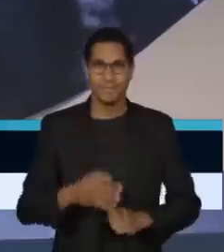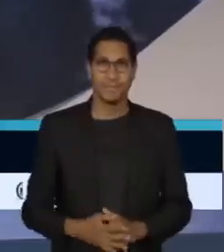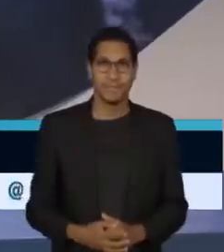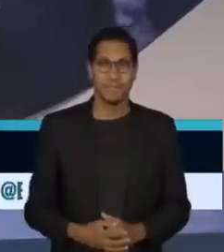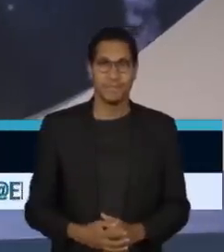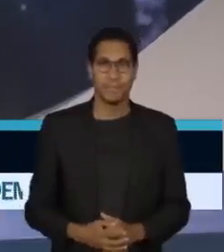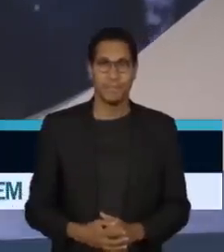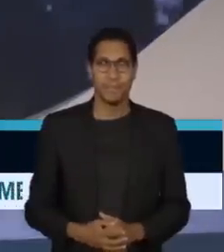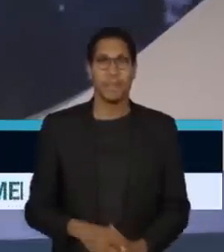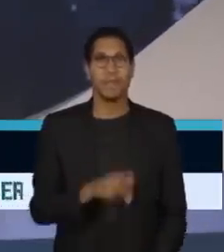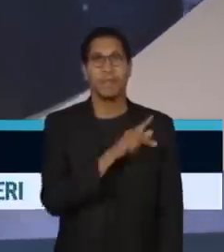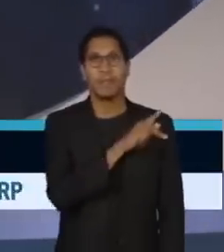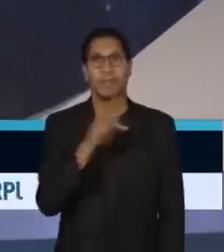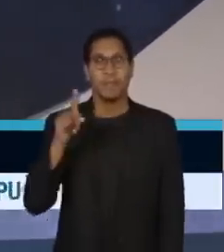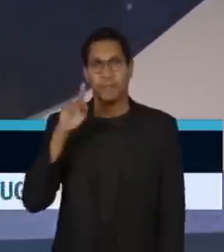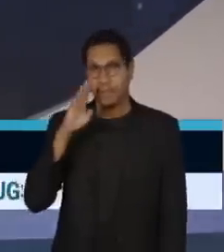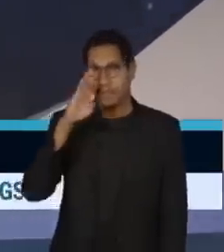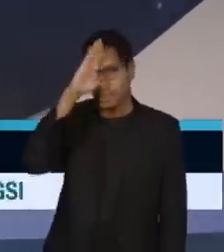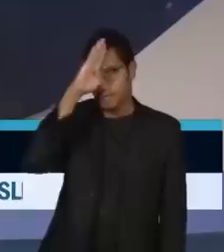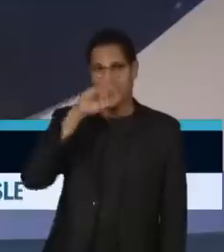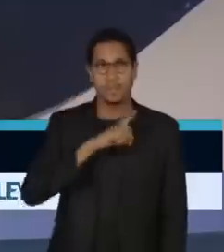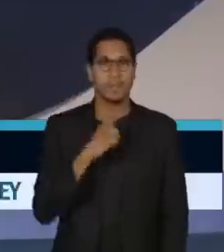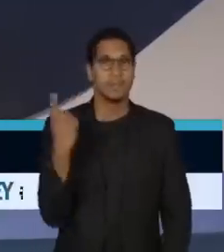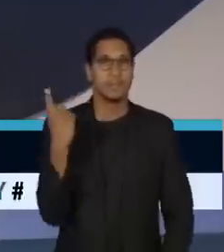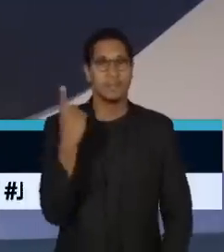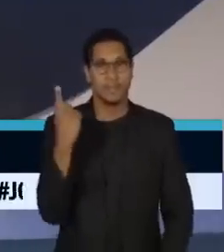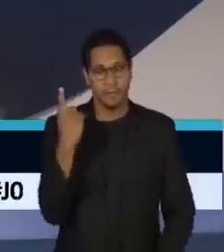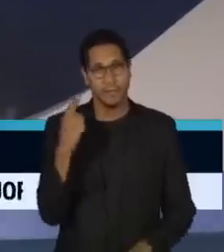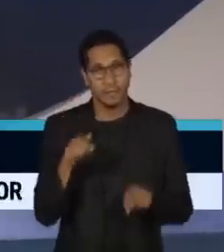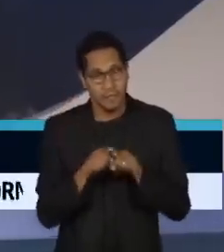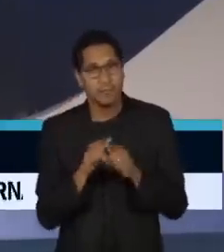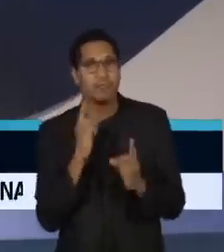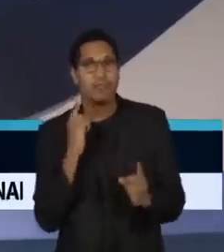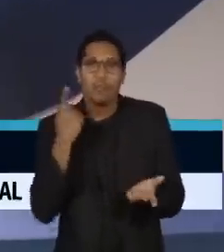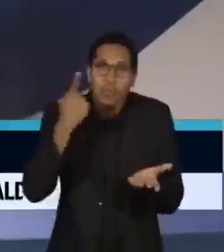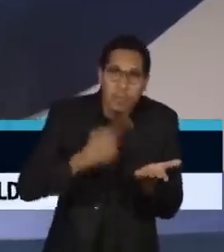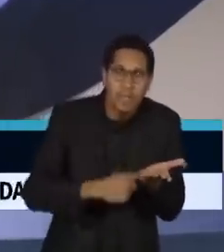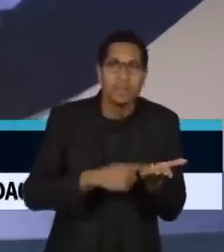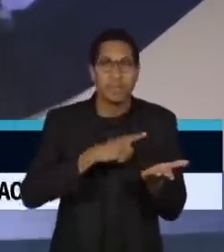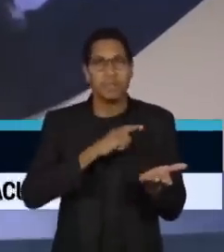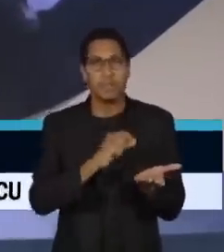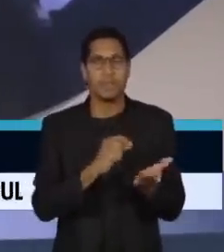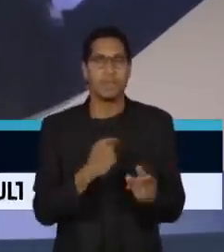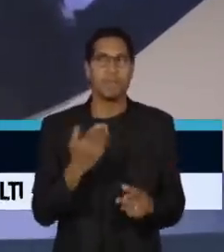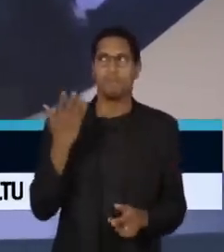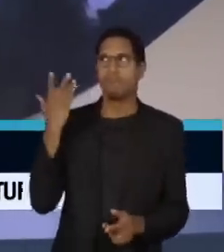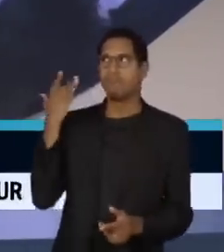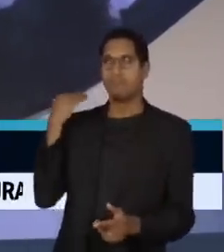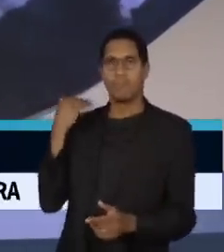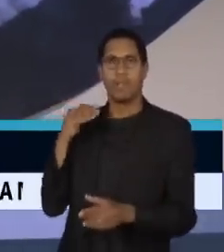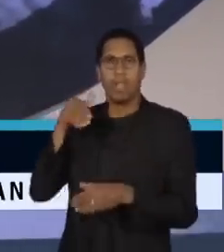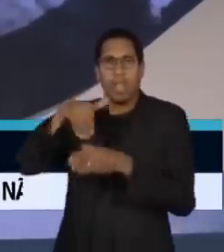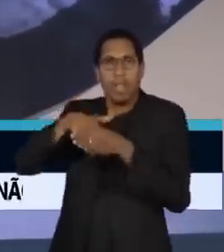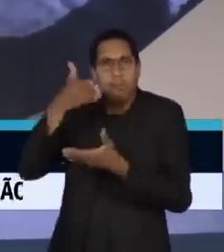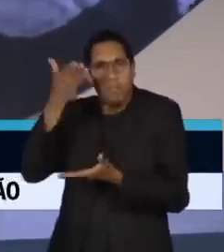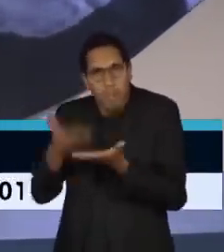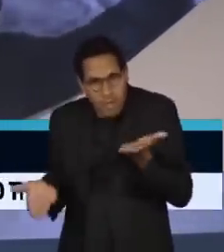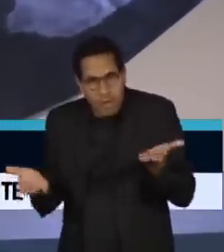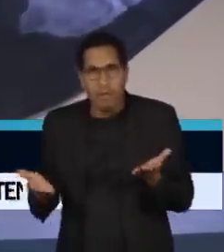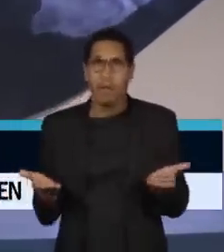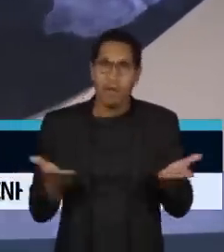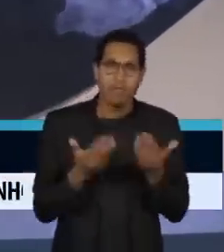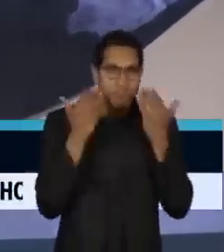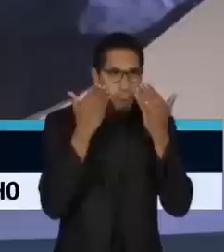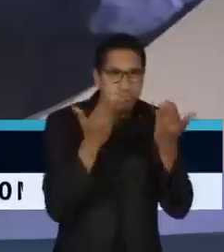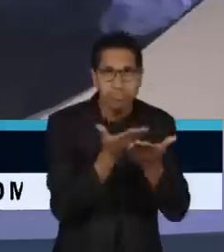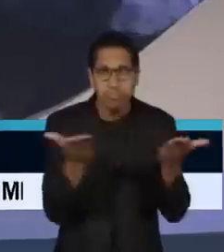O presidente Jair Bolsonaro cumpriu hoje a primeira agenda oficial fora de Brasília desde a derrota nas urnas. Bolsonaro participou de uma cerimônia